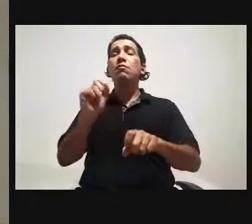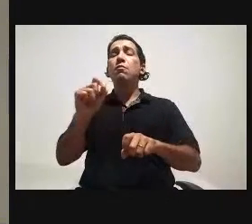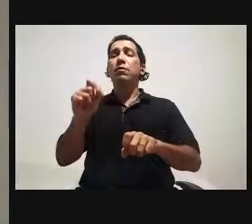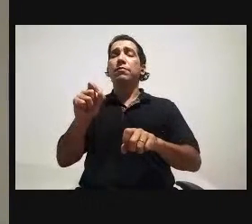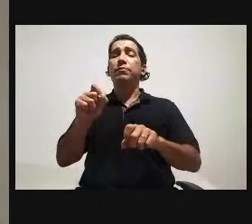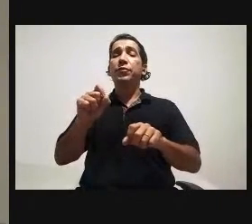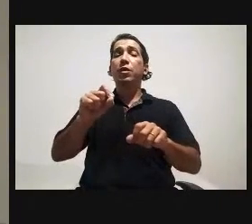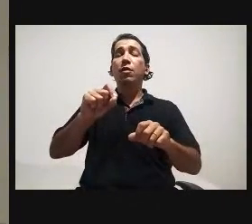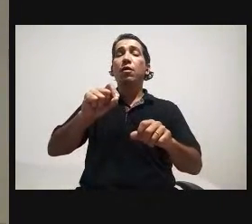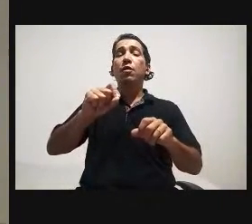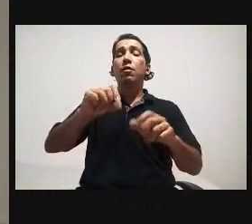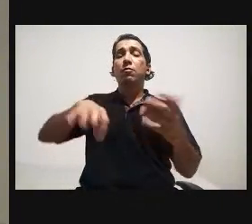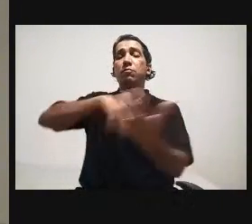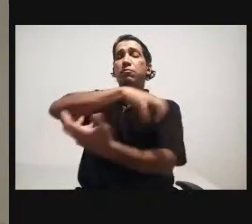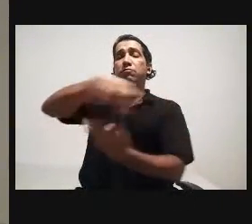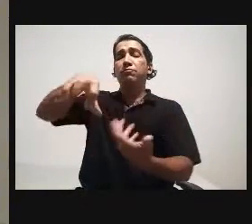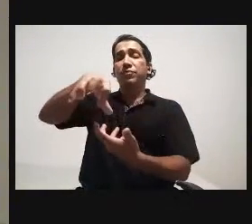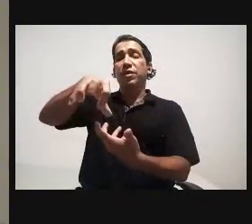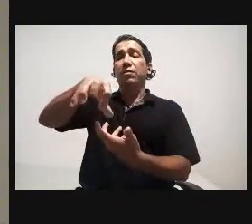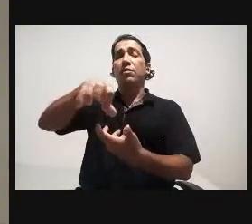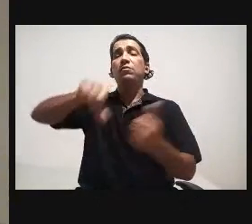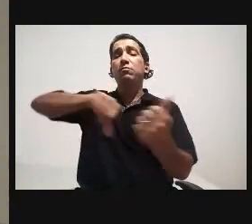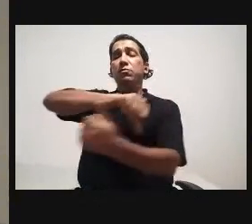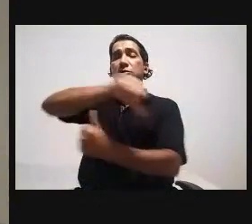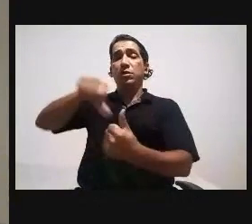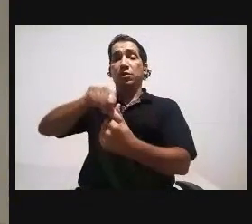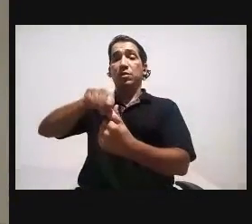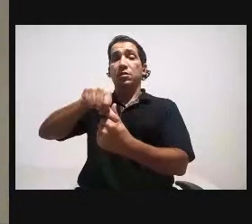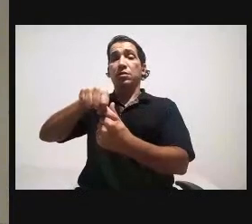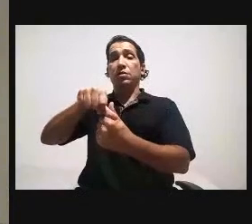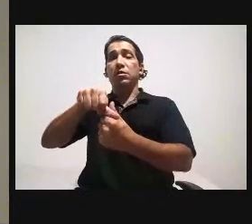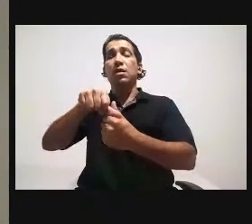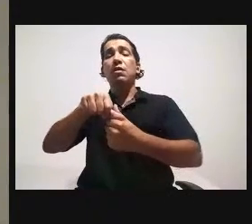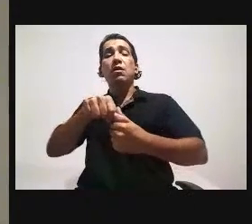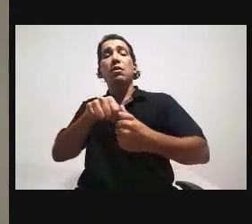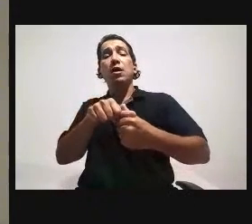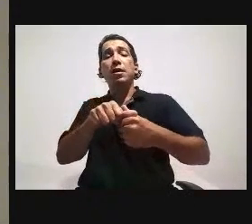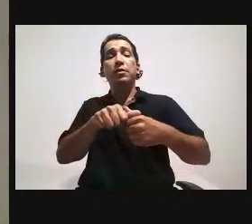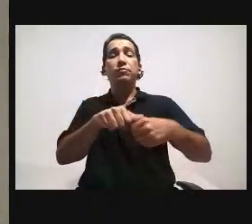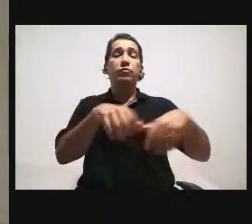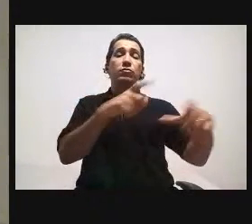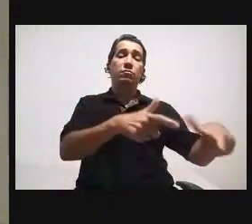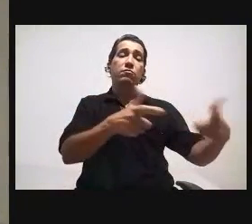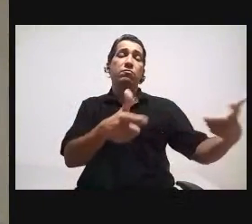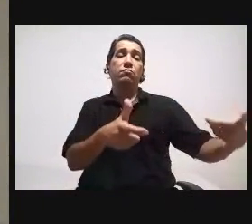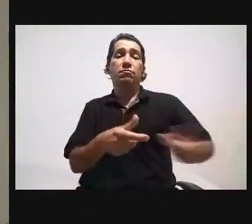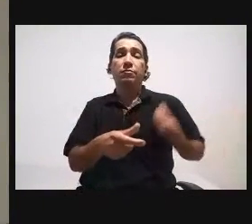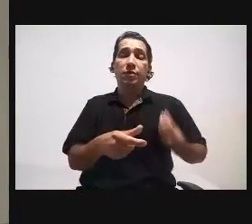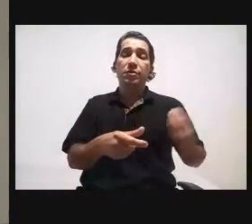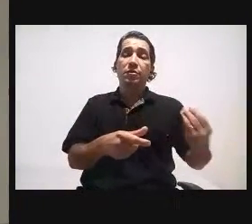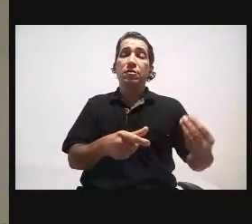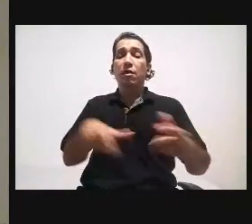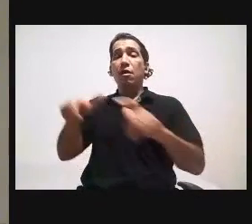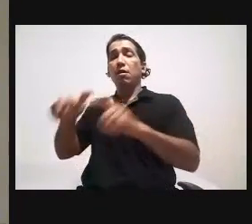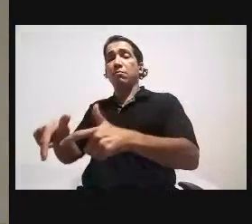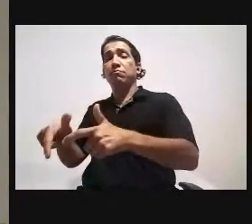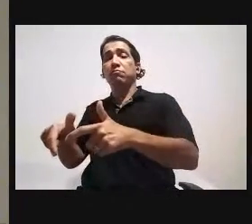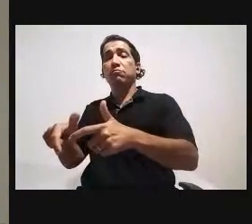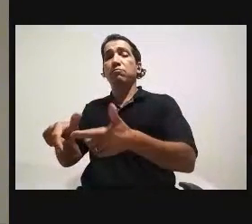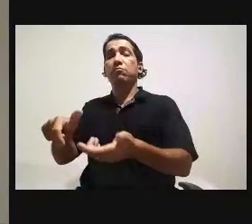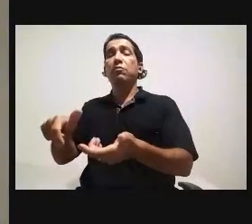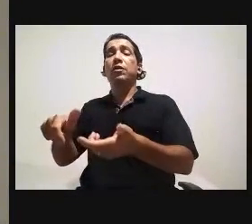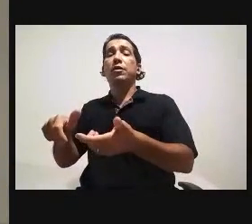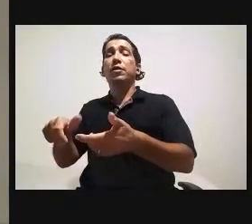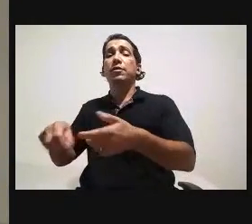era industrial para a era digital. Objetivamente, é isso. Na verdade, a gente acreditava que a